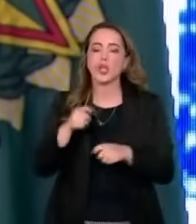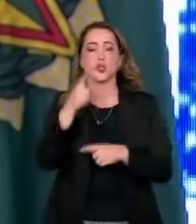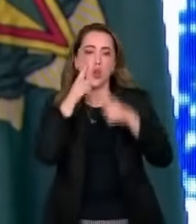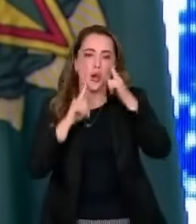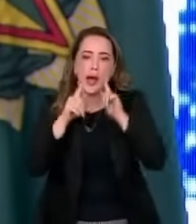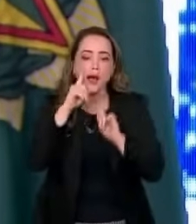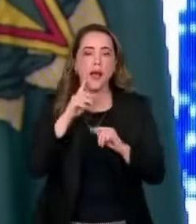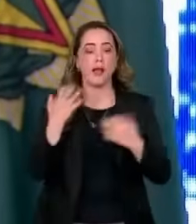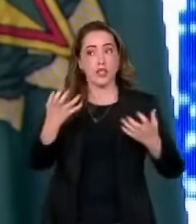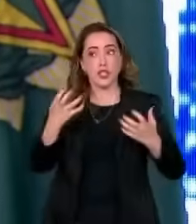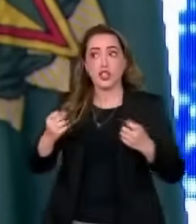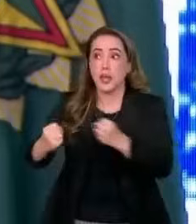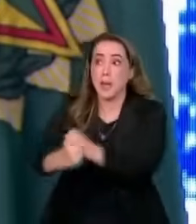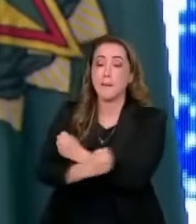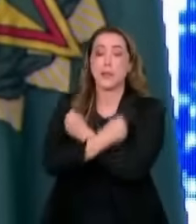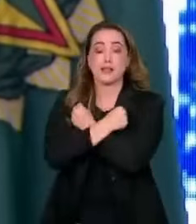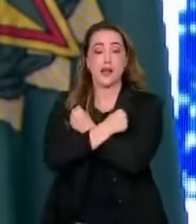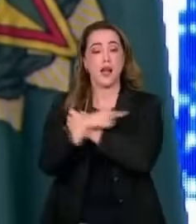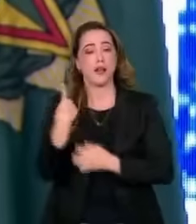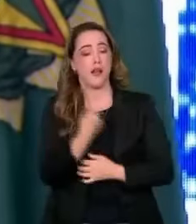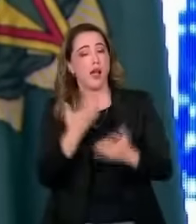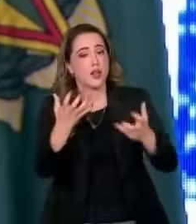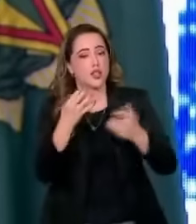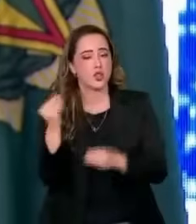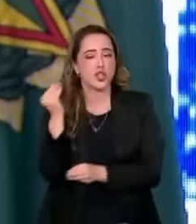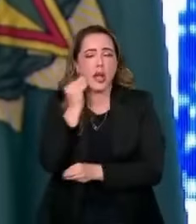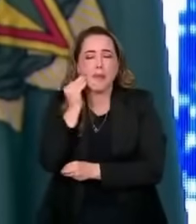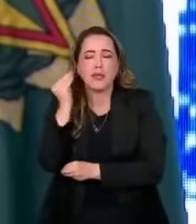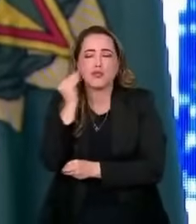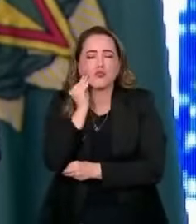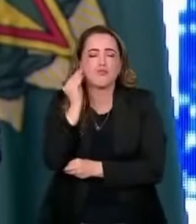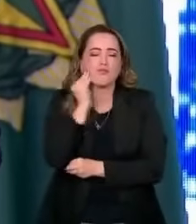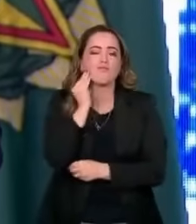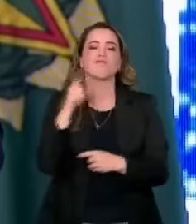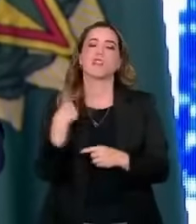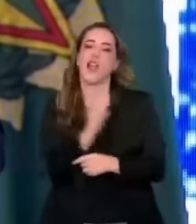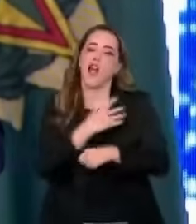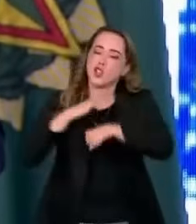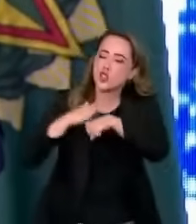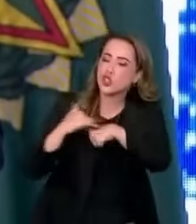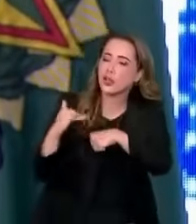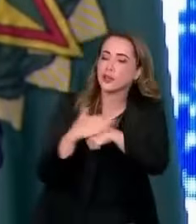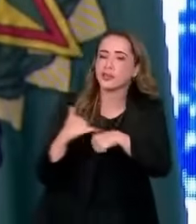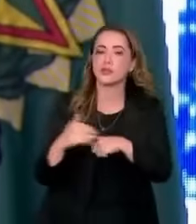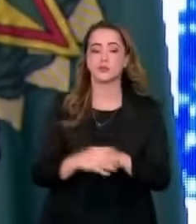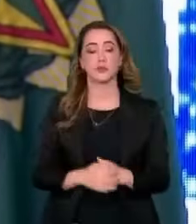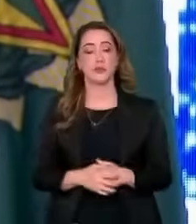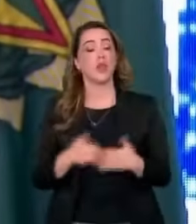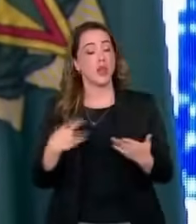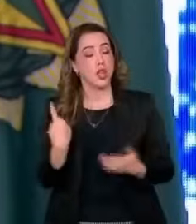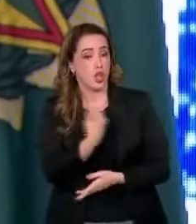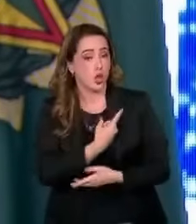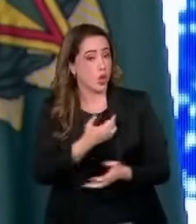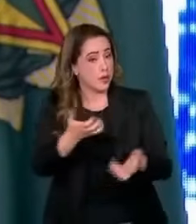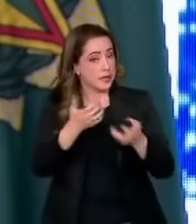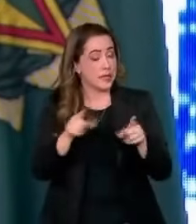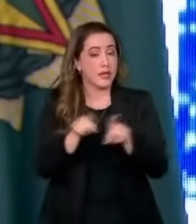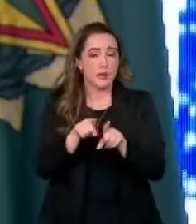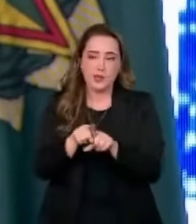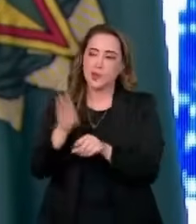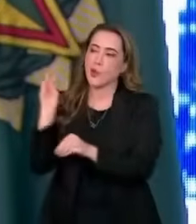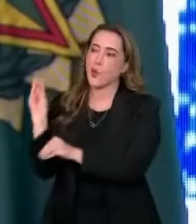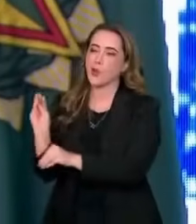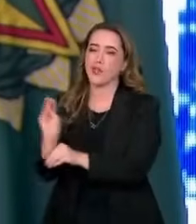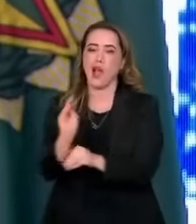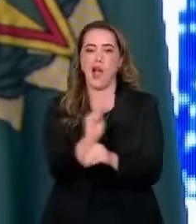queremos abraçar, nós queremos beijar, nós queremos acariciar e nós queremos tratar